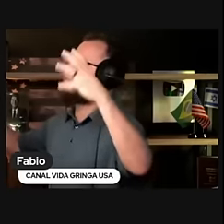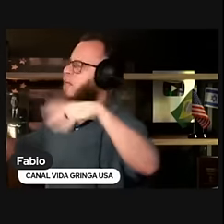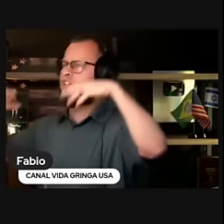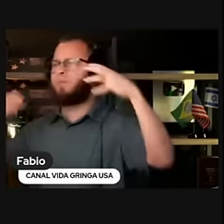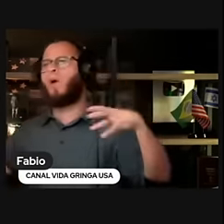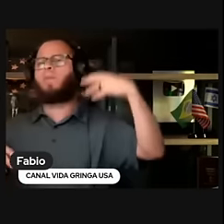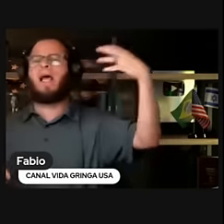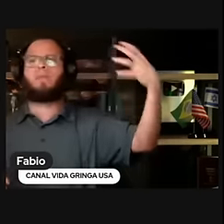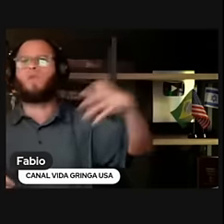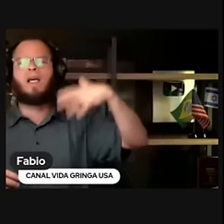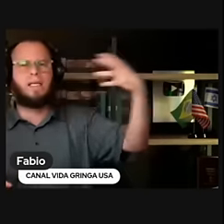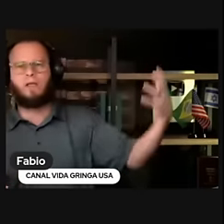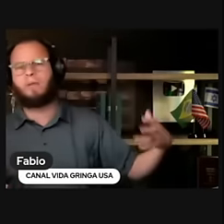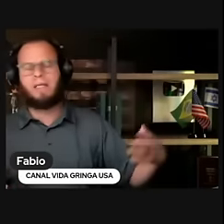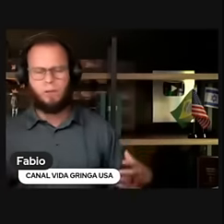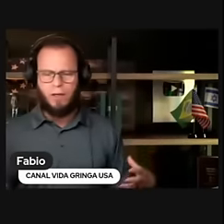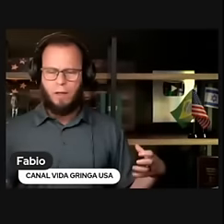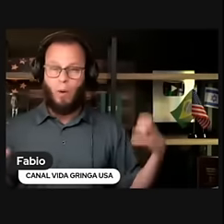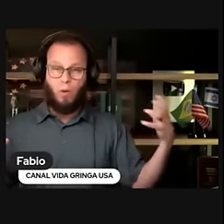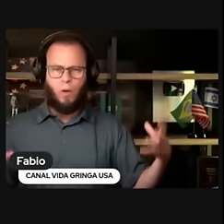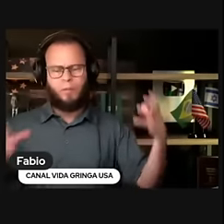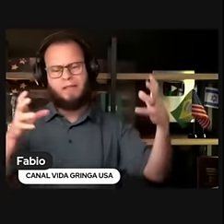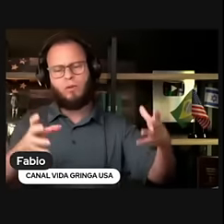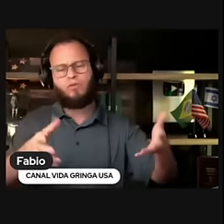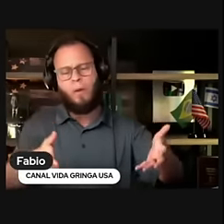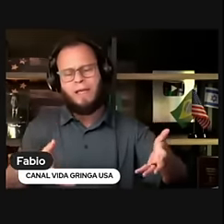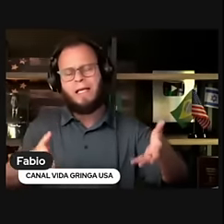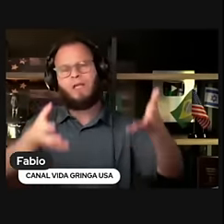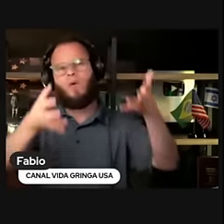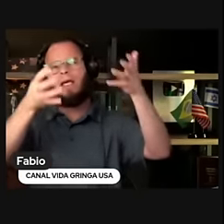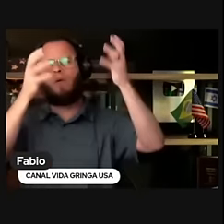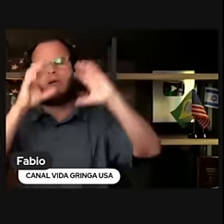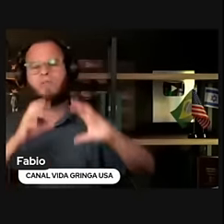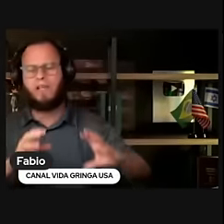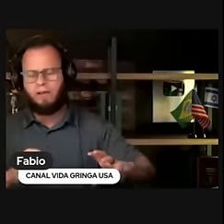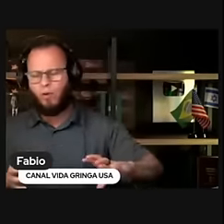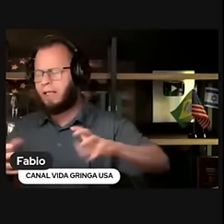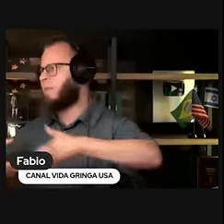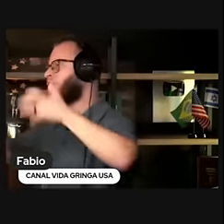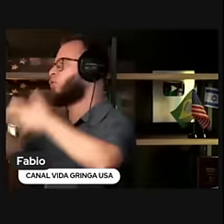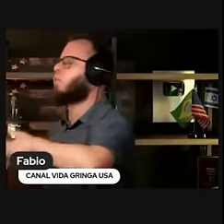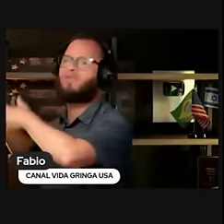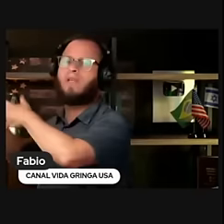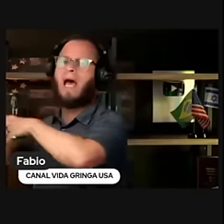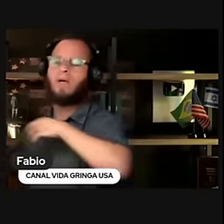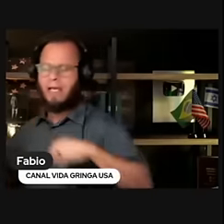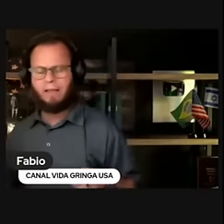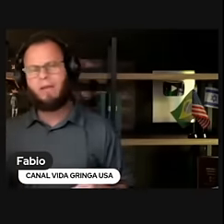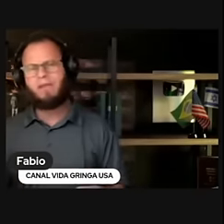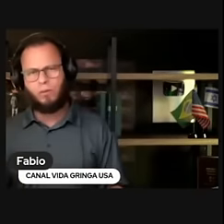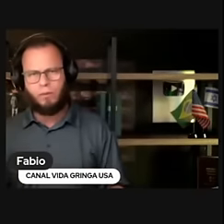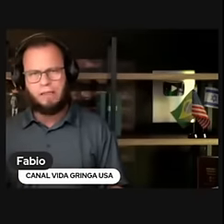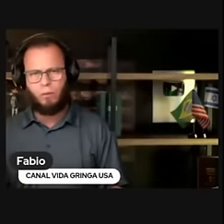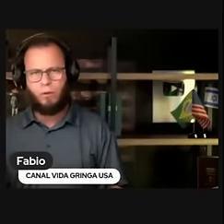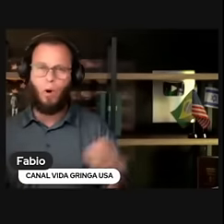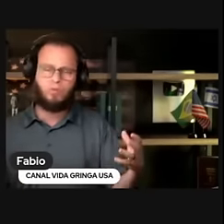trump fez de bom para nós aqui no Brasil bom o presidente Donald trump Ele criou aquela onda conservadora que também Levantou bolsonaro que também